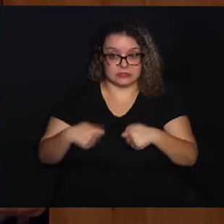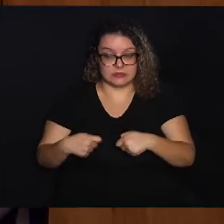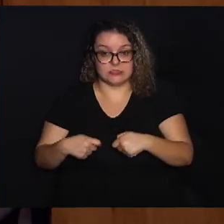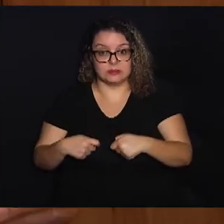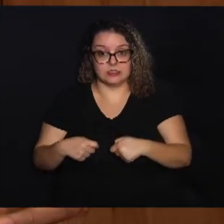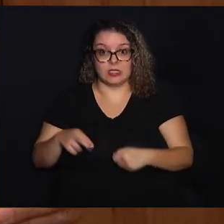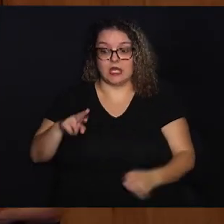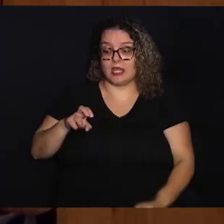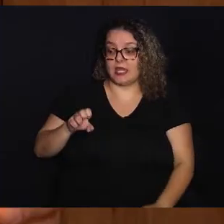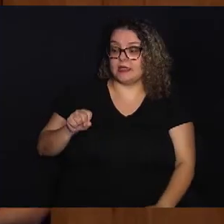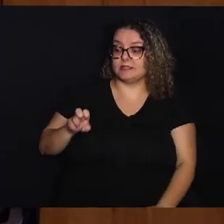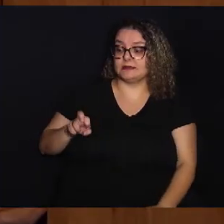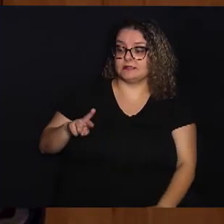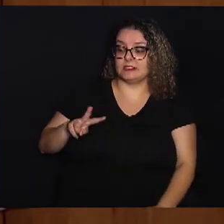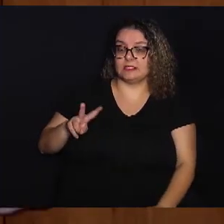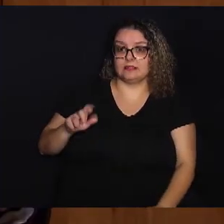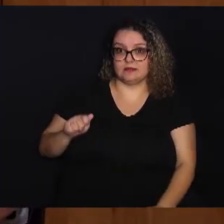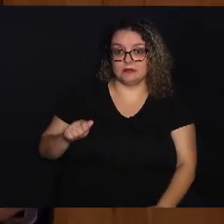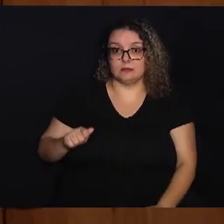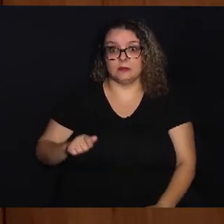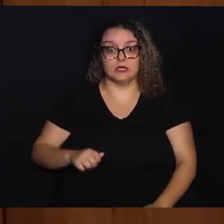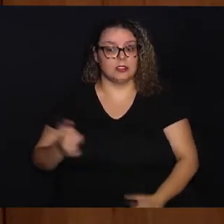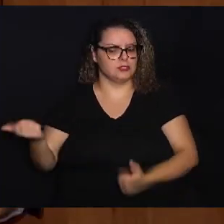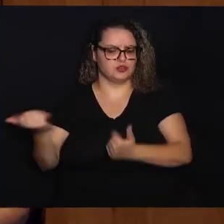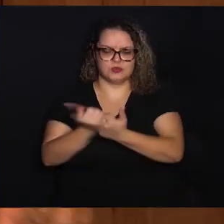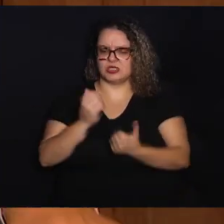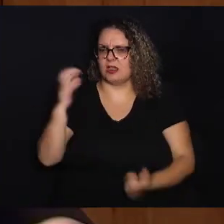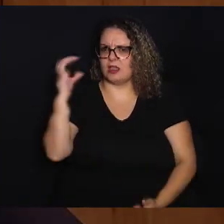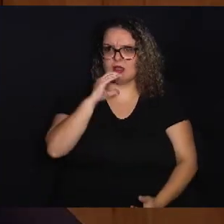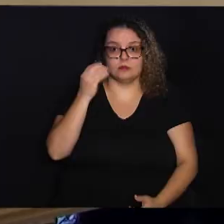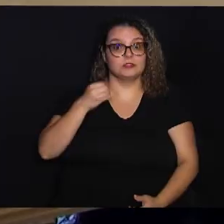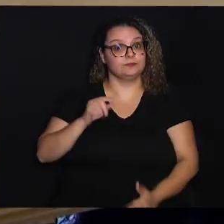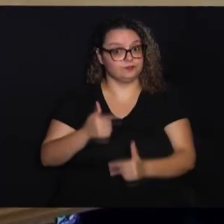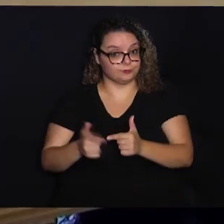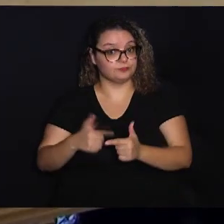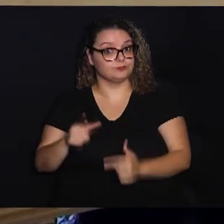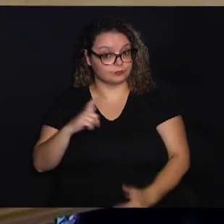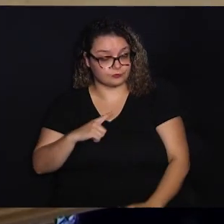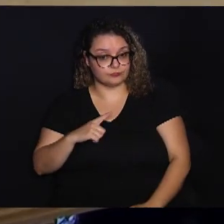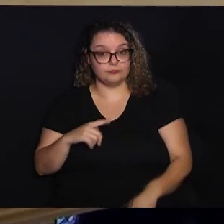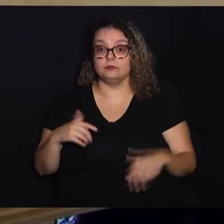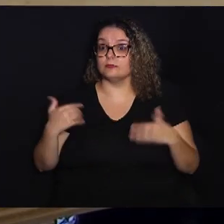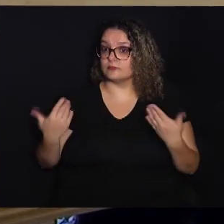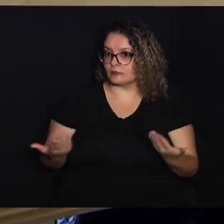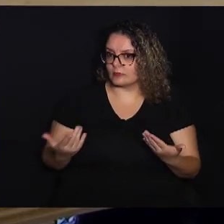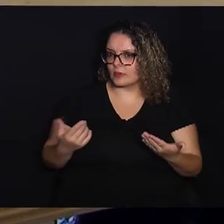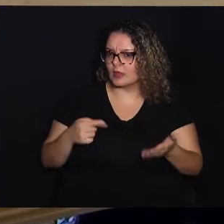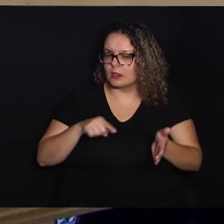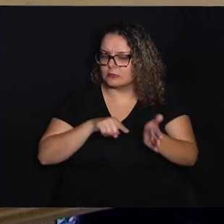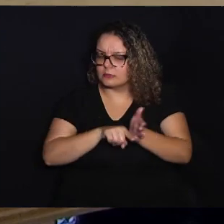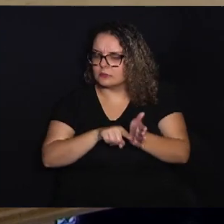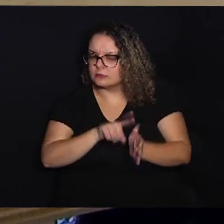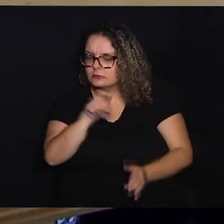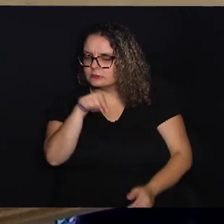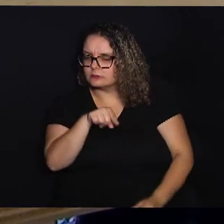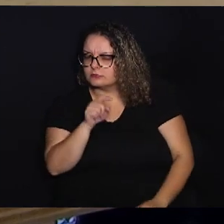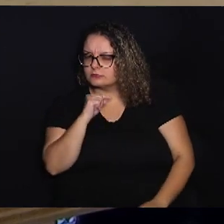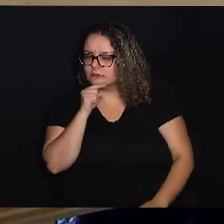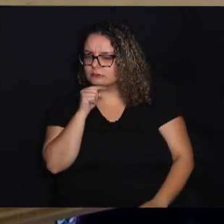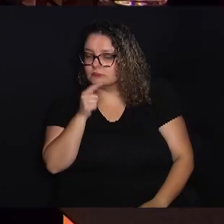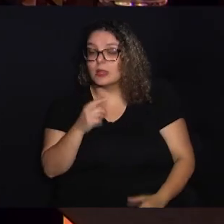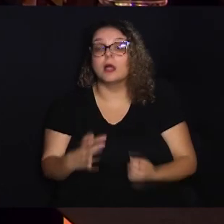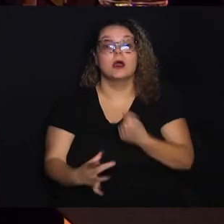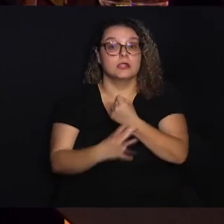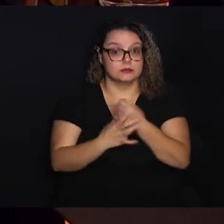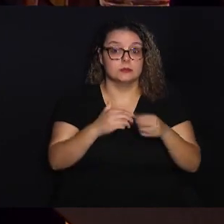urnas reservas, para de imediato substituir se problema houver. Apesar de questionamentos, a segurança do voto eletrônico